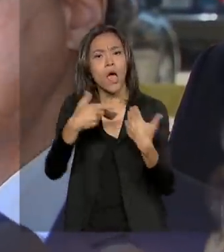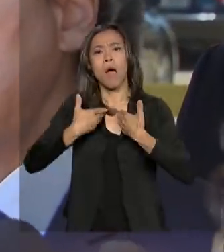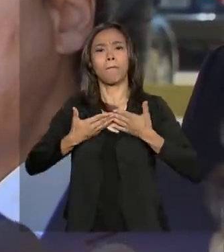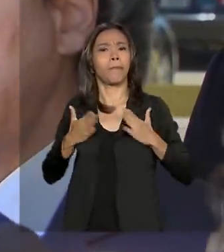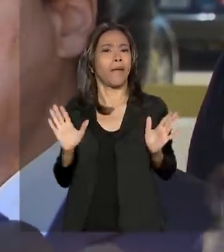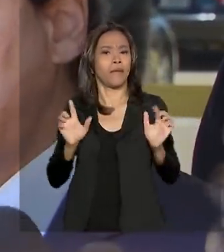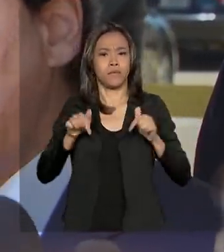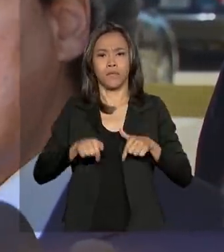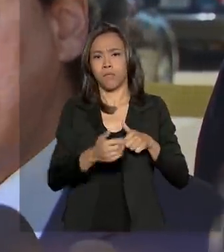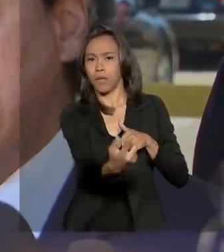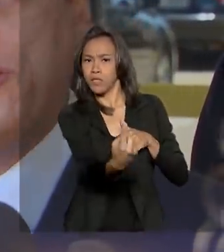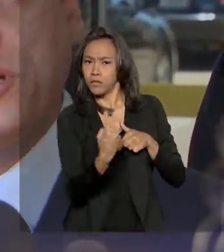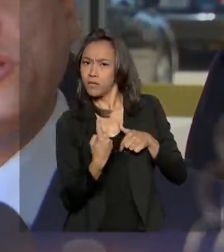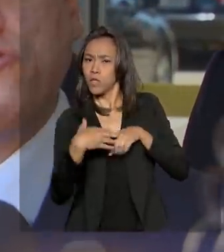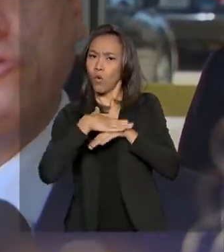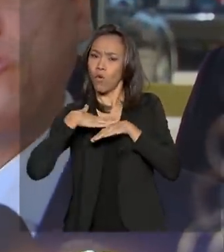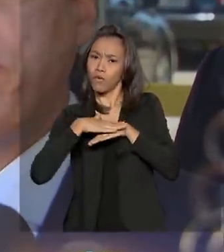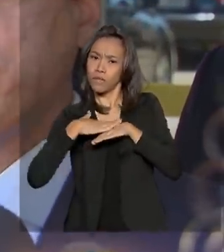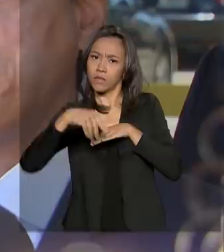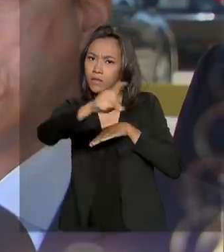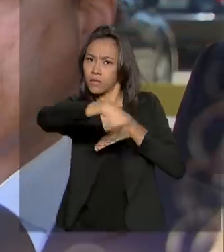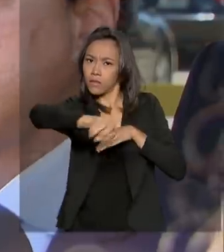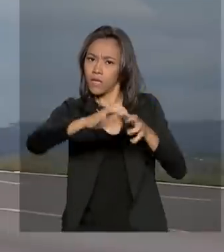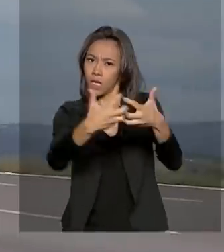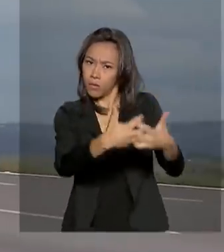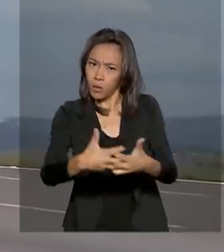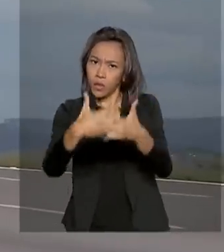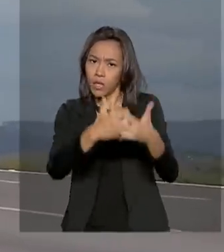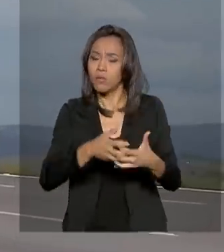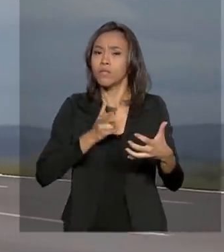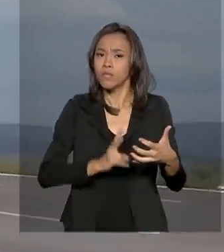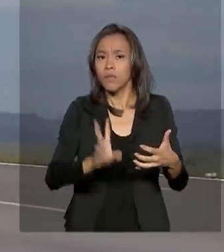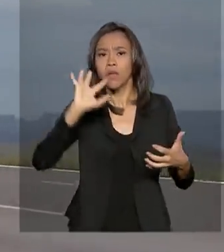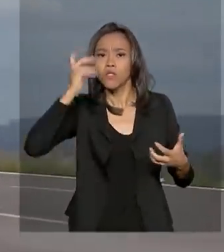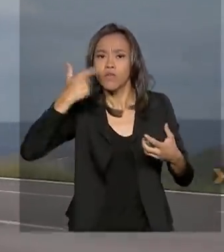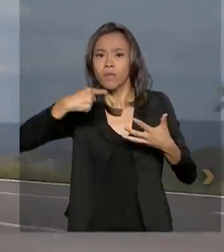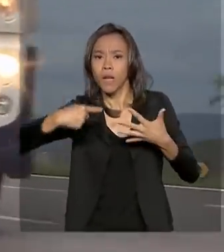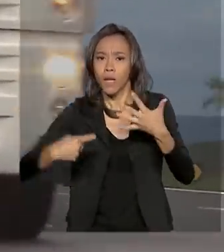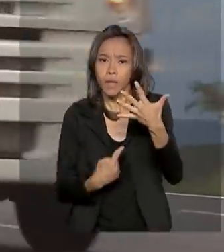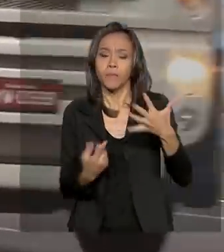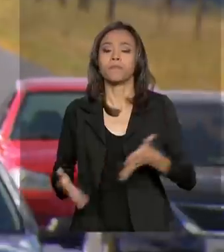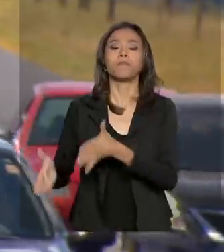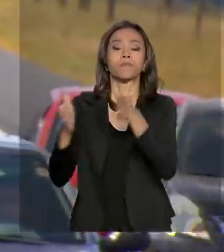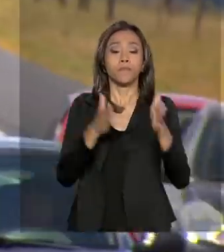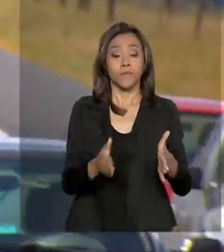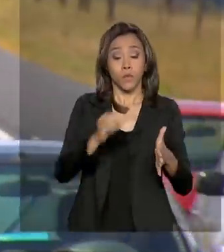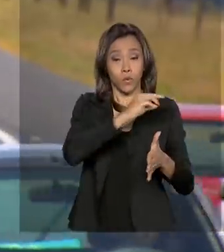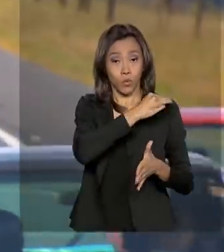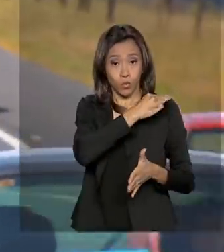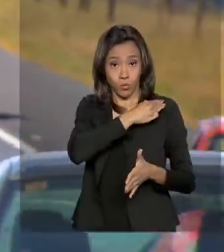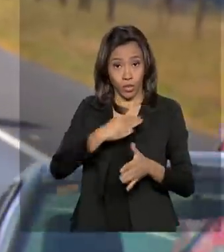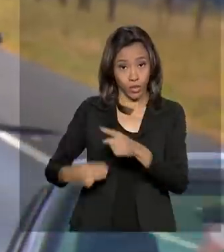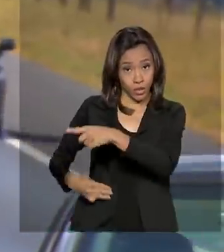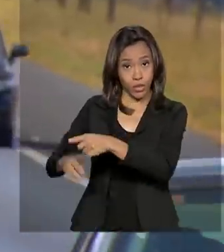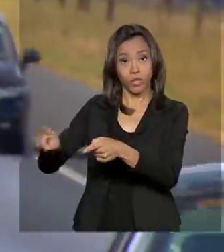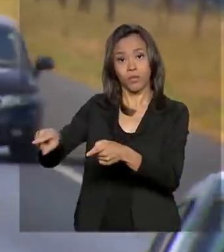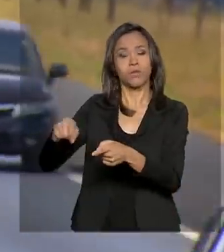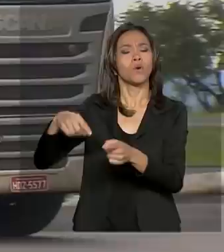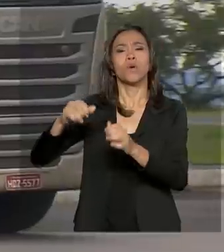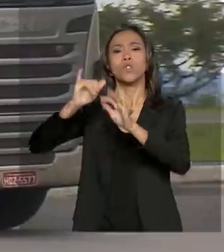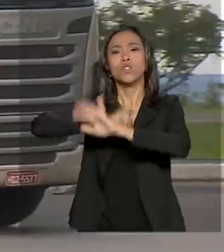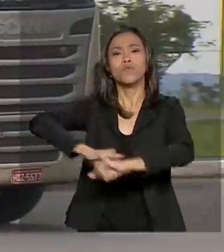e cá a cada dia a gente constrói uma função nova o ministro anunciou a publicação da resolução que trata do código identificador